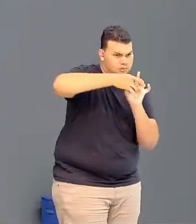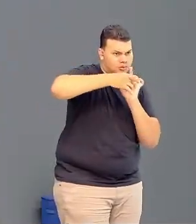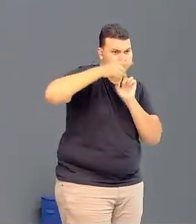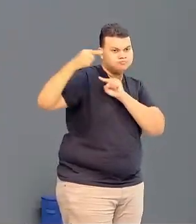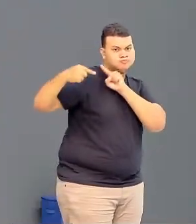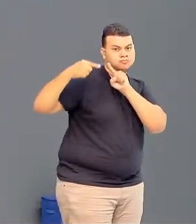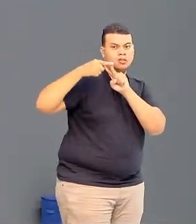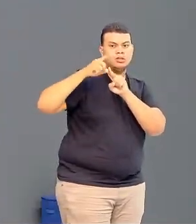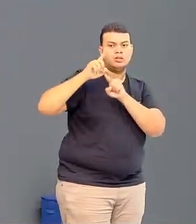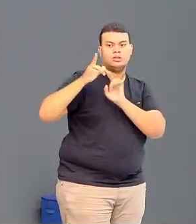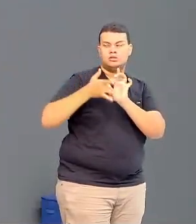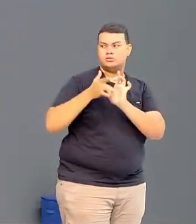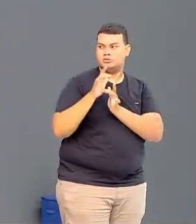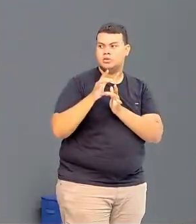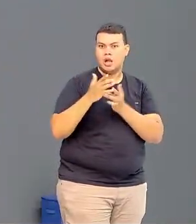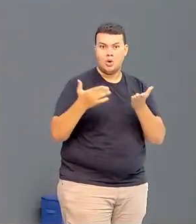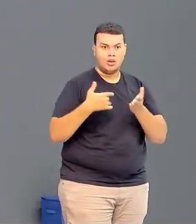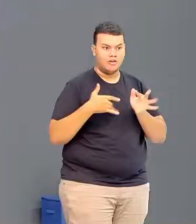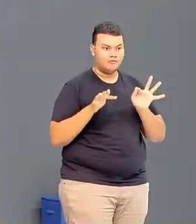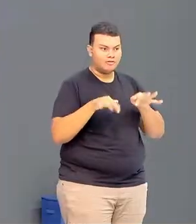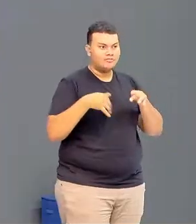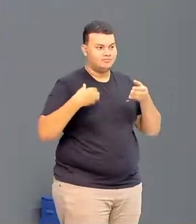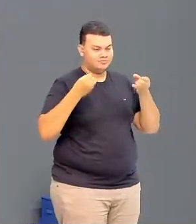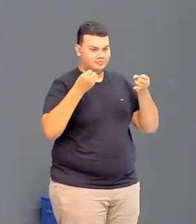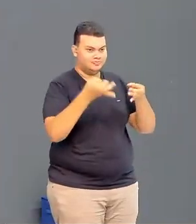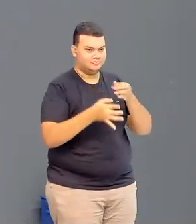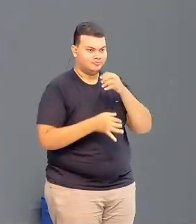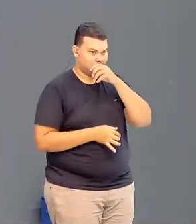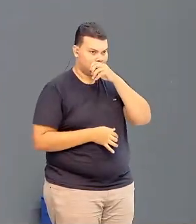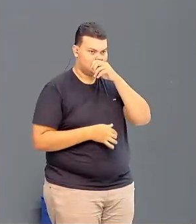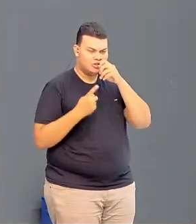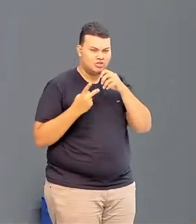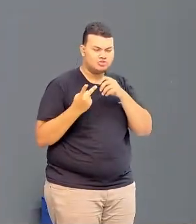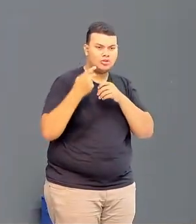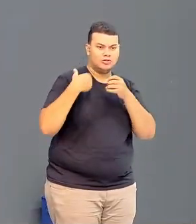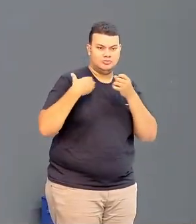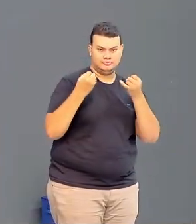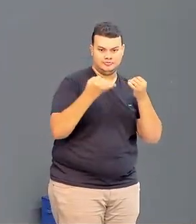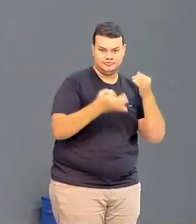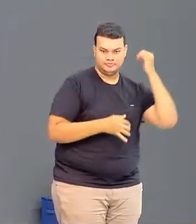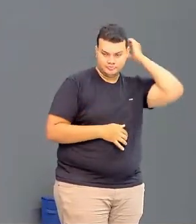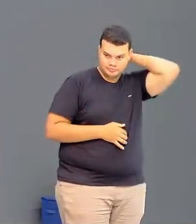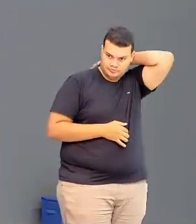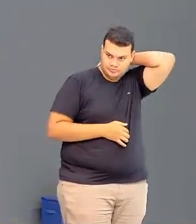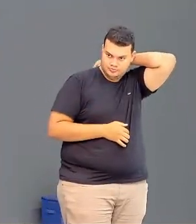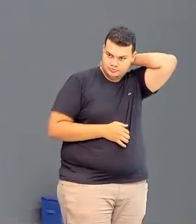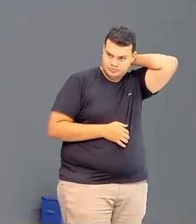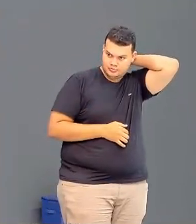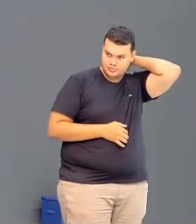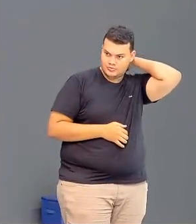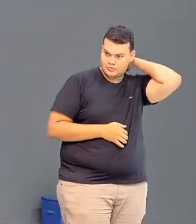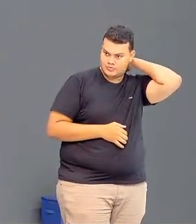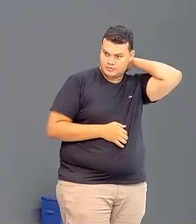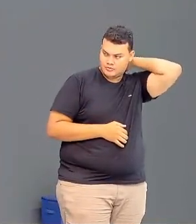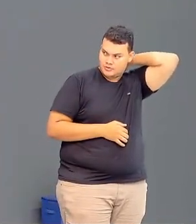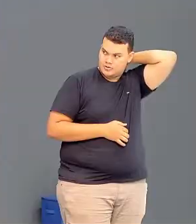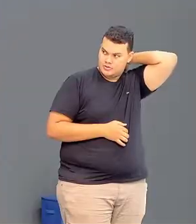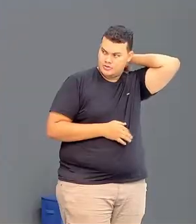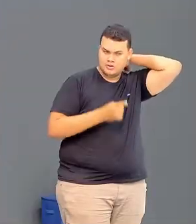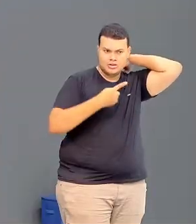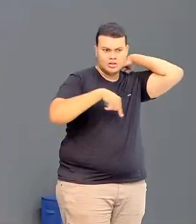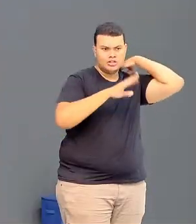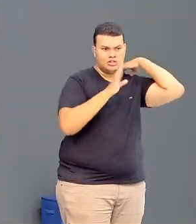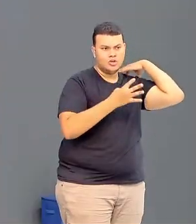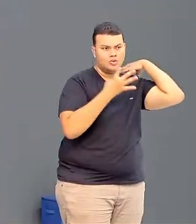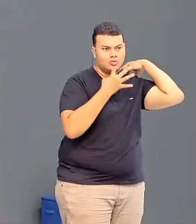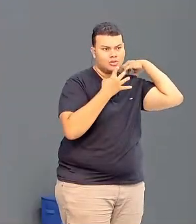cativo a Cristo. Eu encerro com essa conversa, com essa história. Eu acho que alguns aqui já ouviram falar dessa